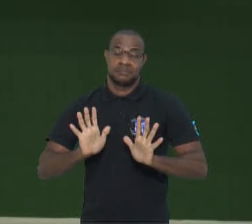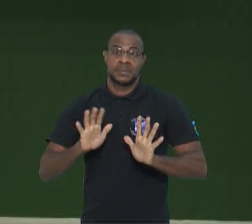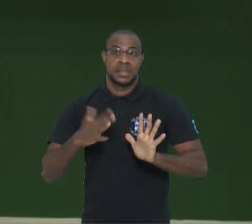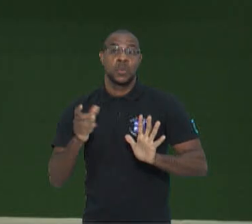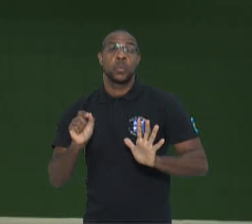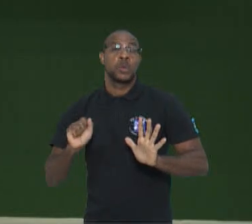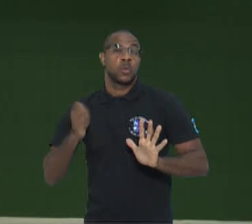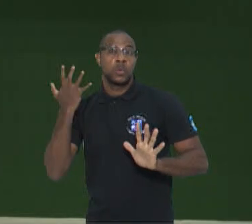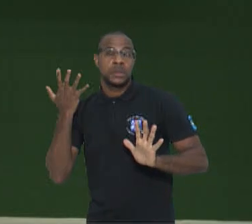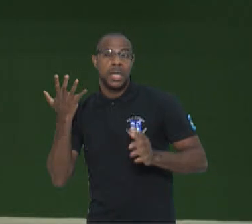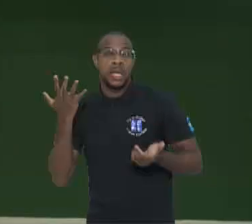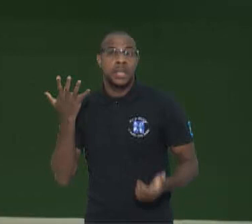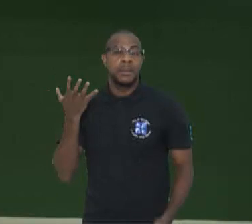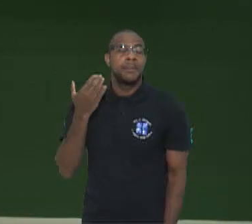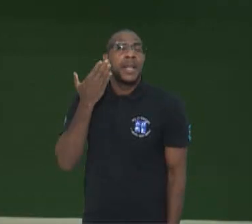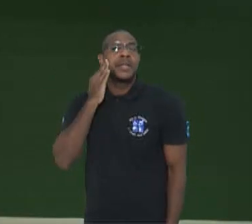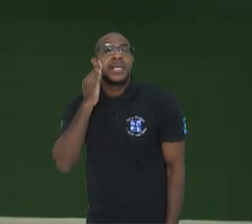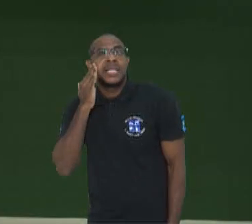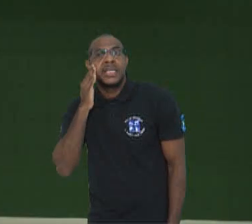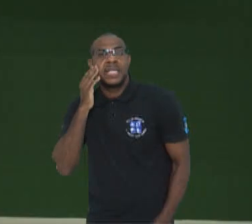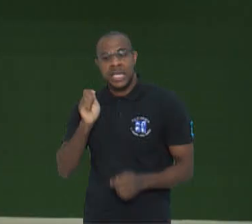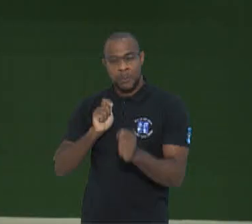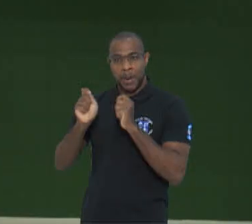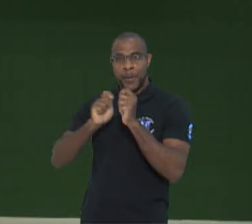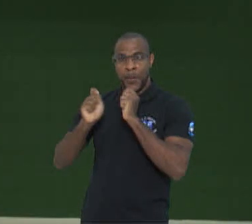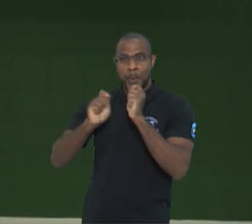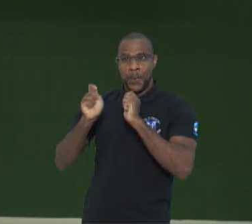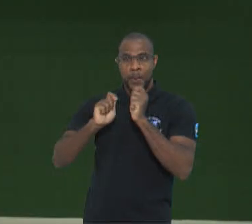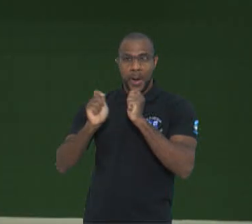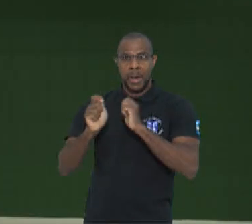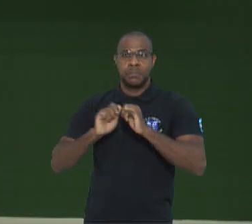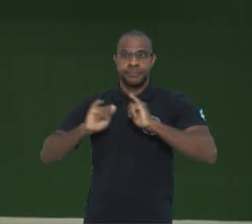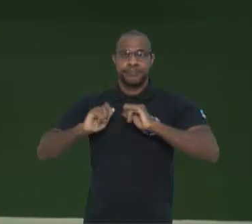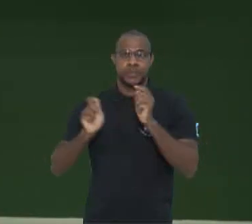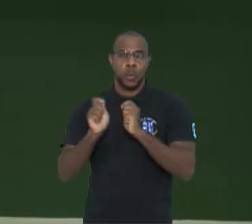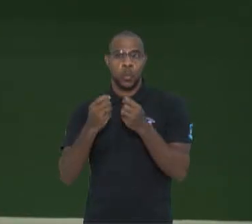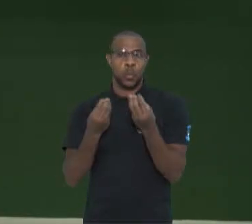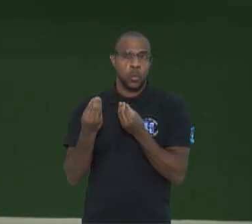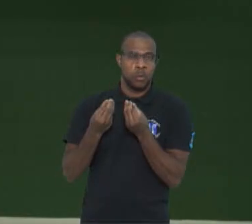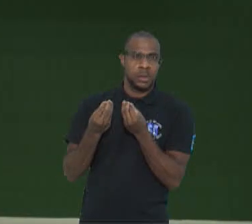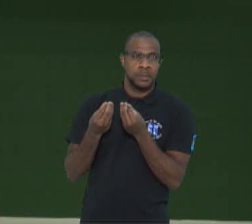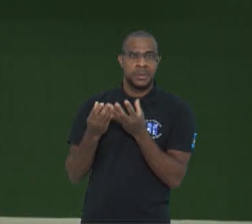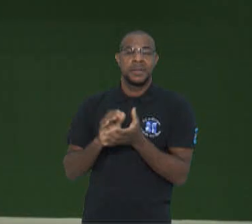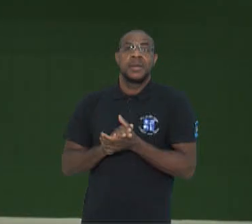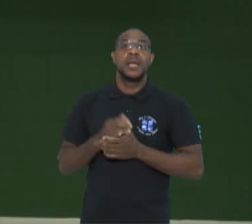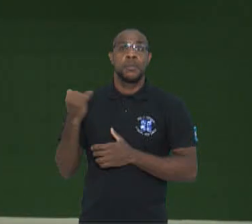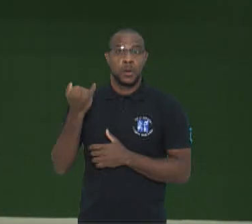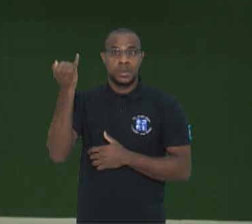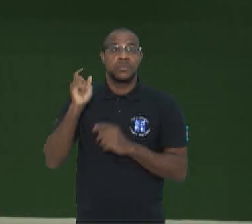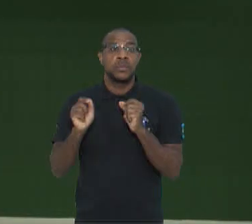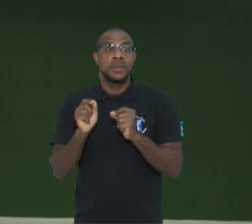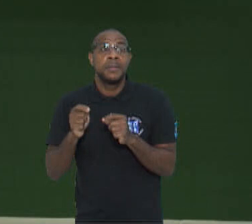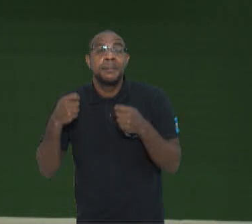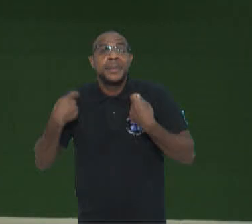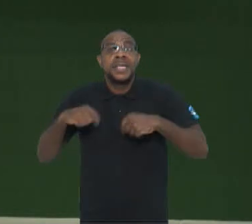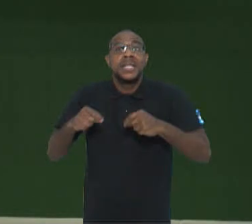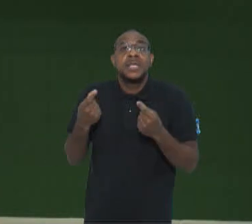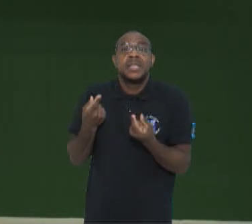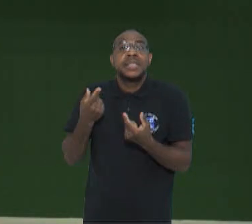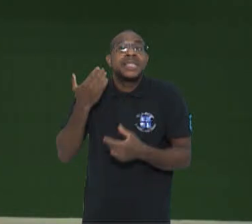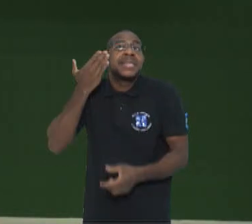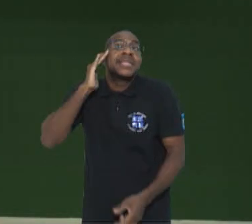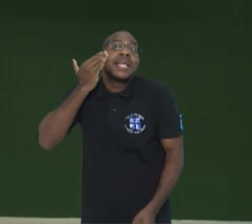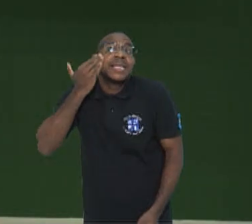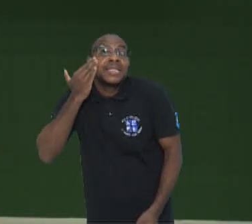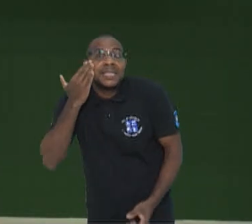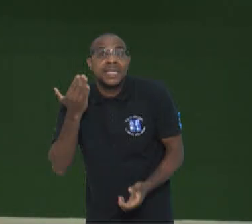que acontece para eu entender uma reportagem ou para eu fazer uma reportagem, né? Mais importante ainda, eu tenho que estar por dentro